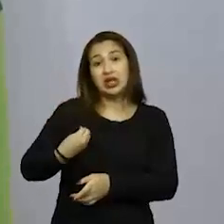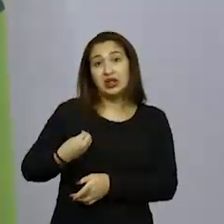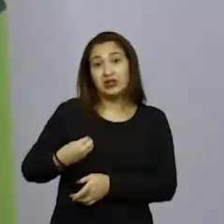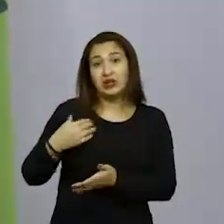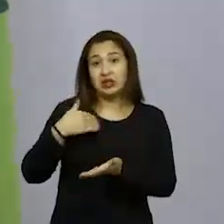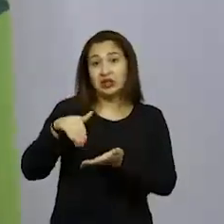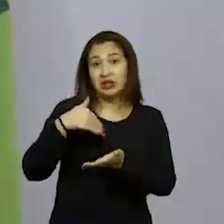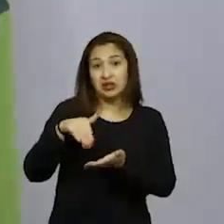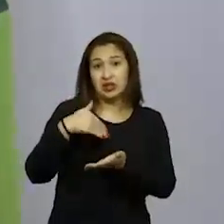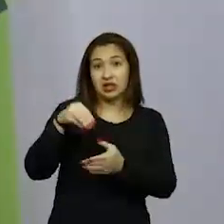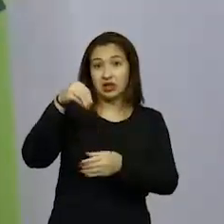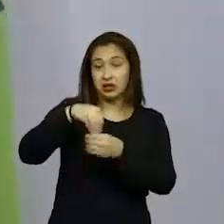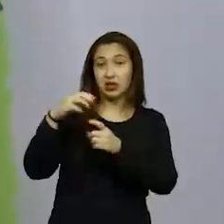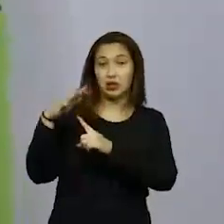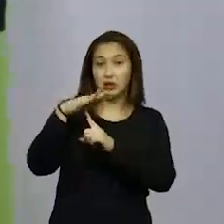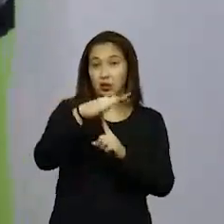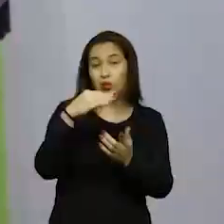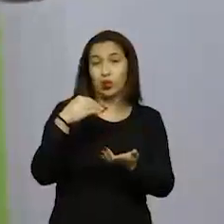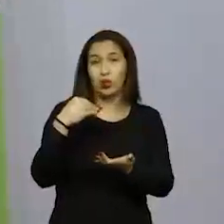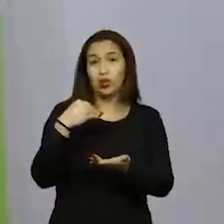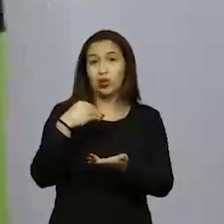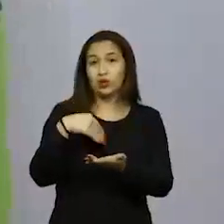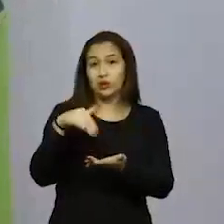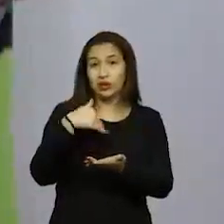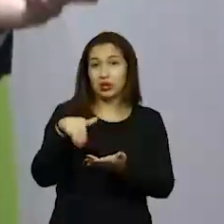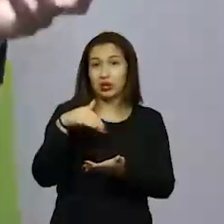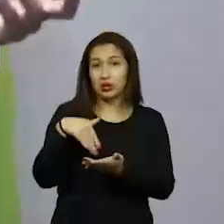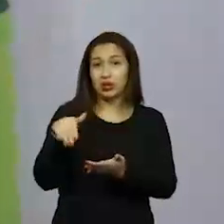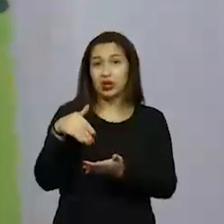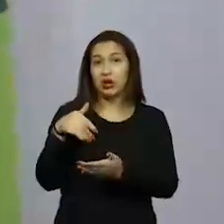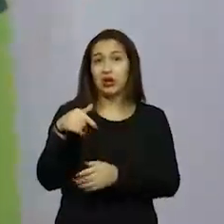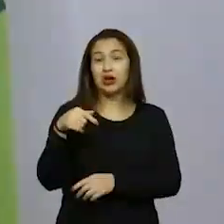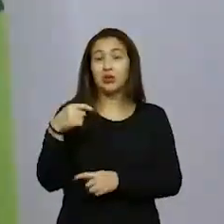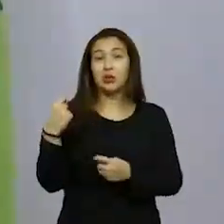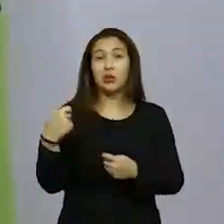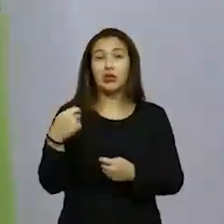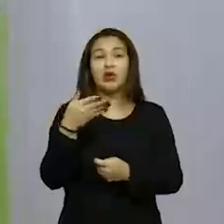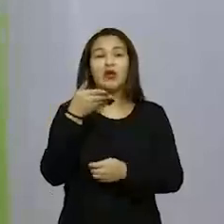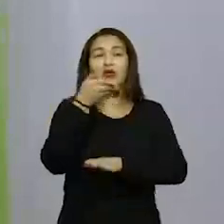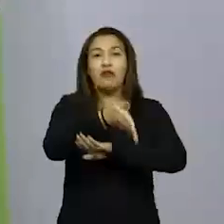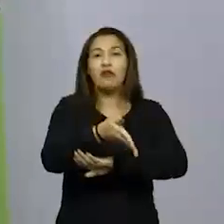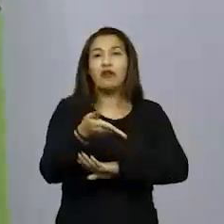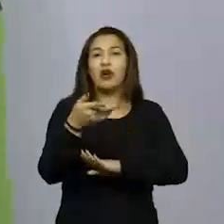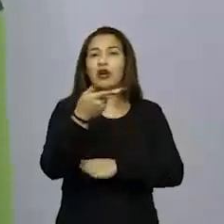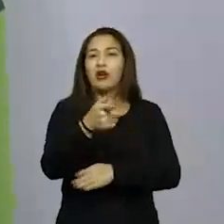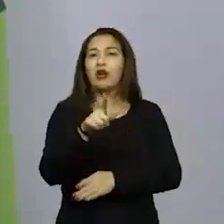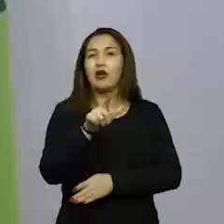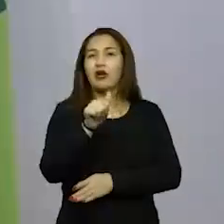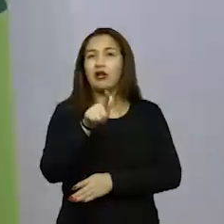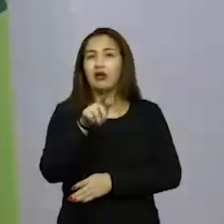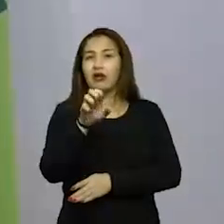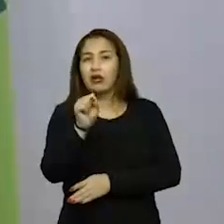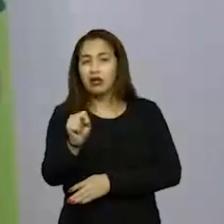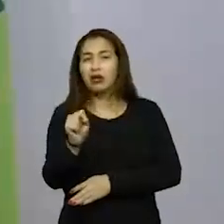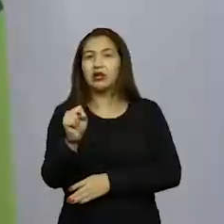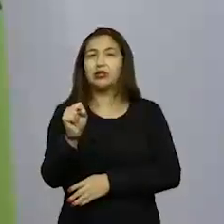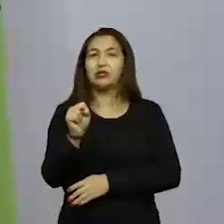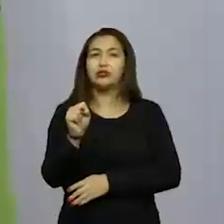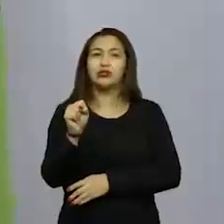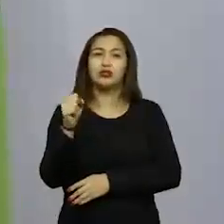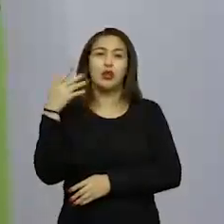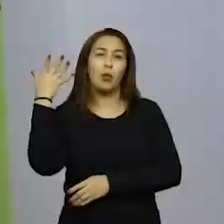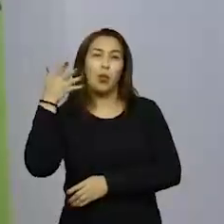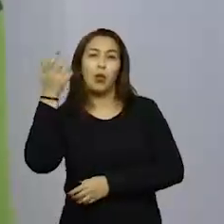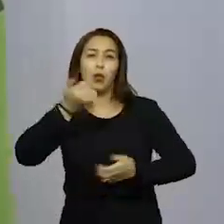secretário para participar de um evento, fazer uma fala no evento. Ou seja, o catarinense, se precisasse, não